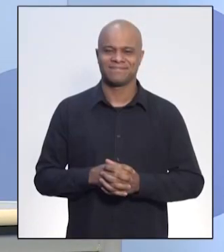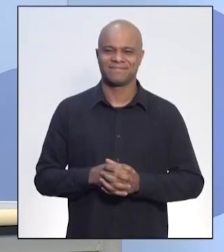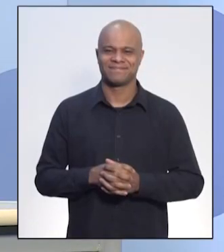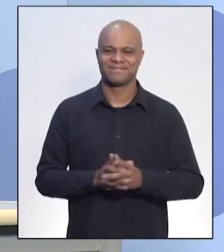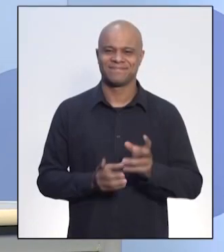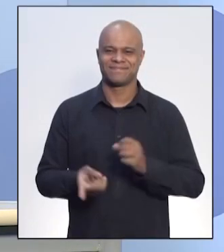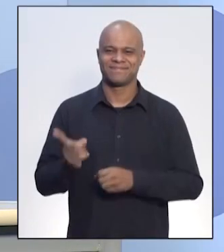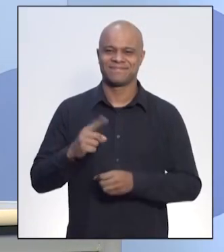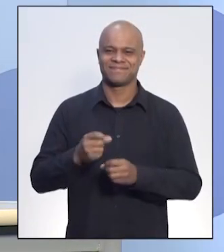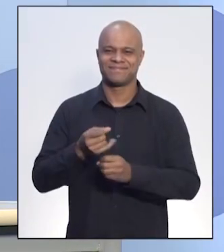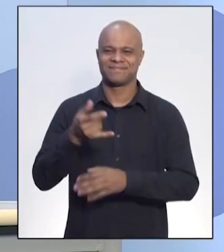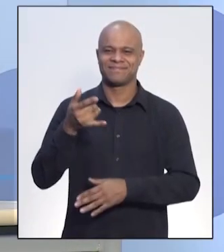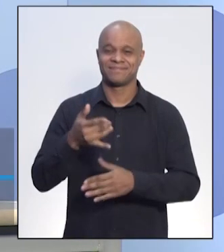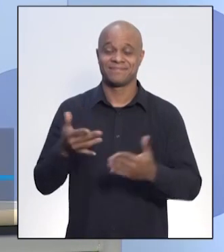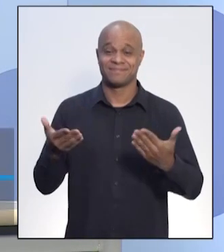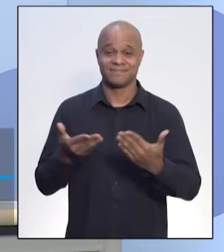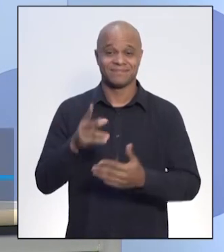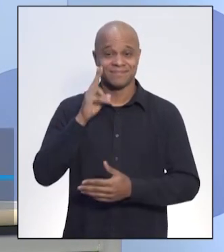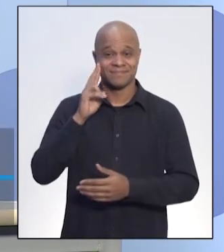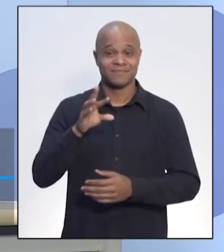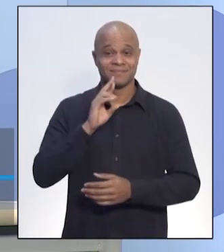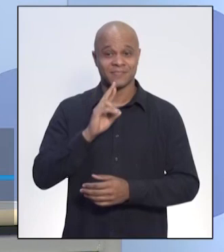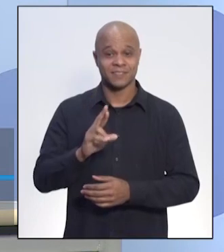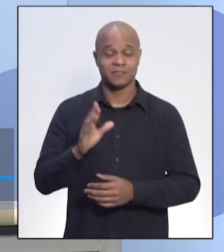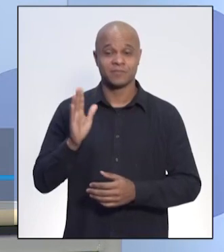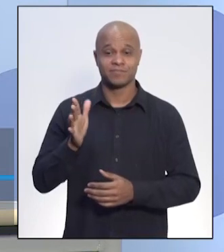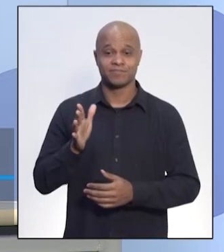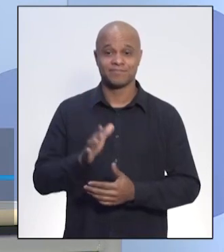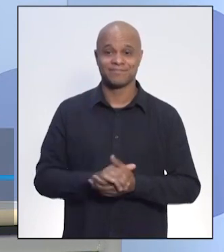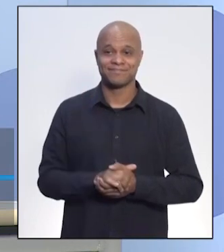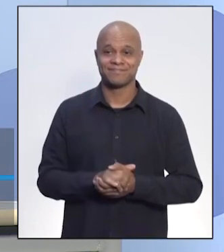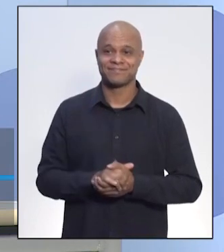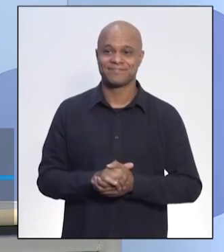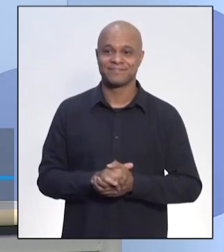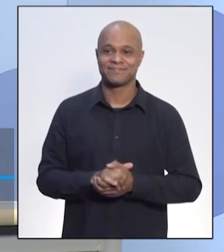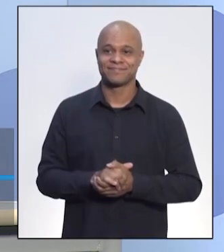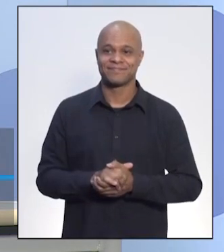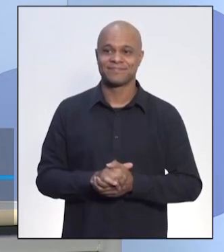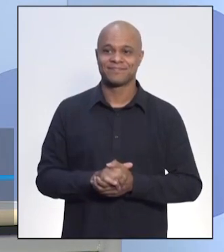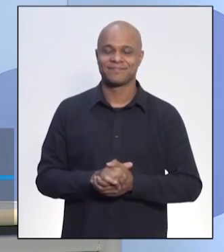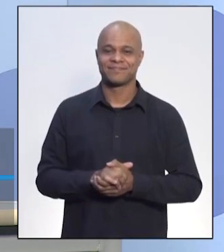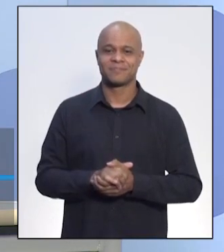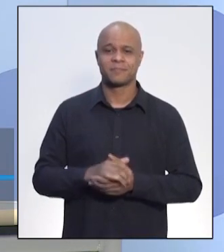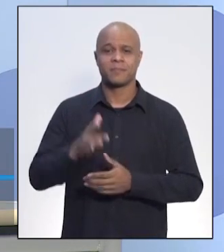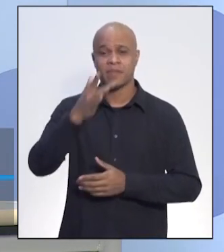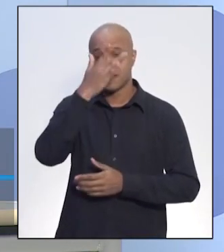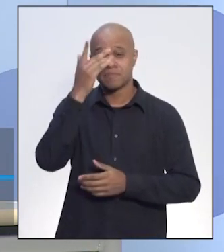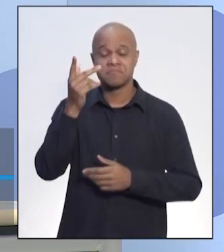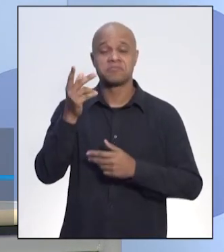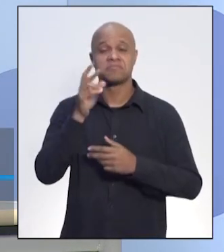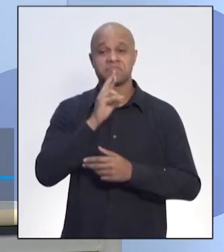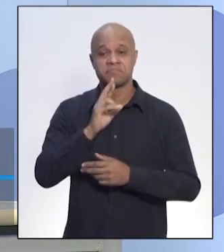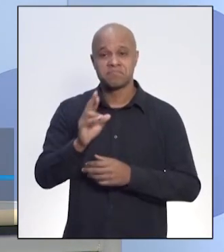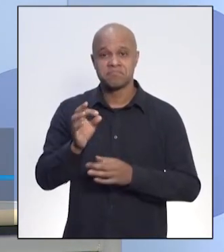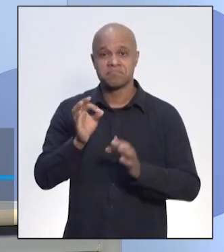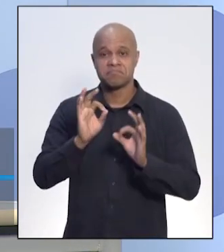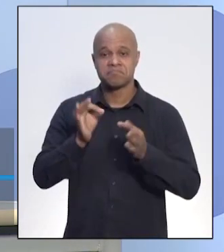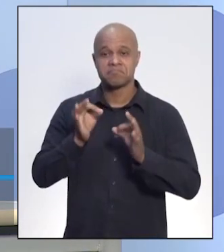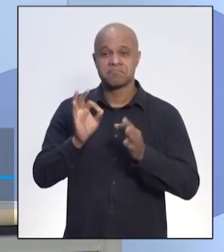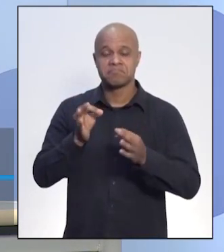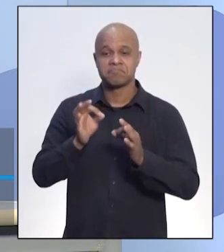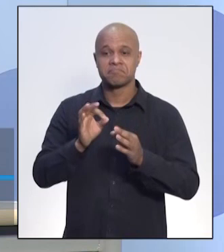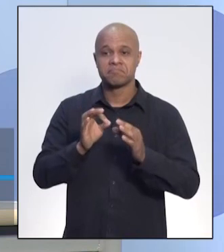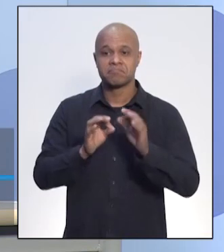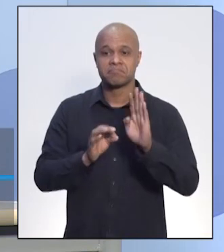Voltando do chat. Olha, professora Simone, o pessoal aqui em peso respondendo a alternativa